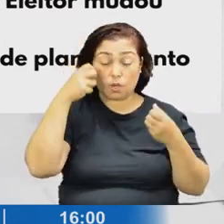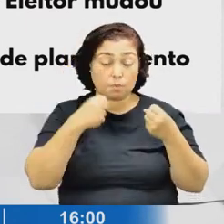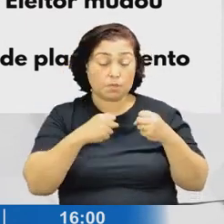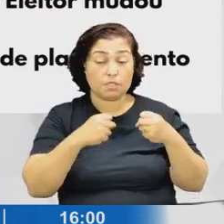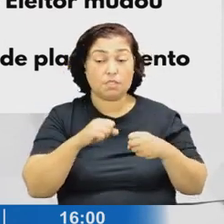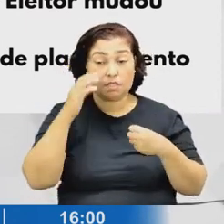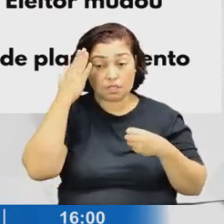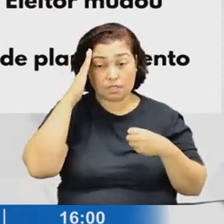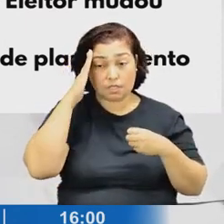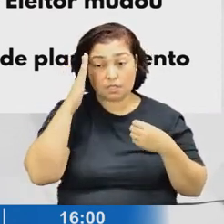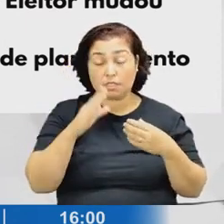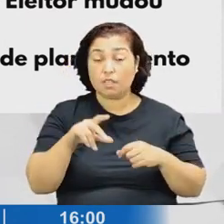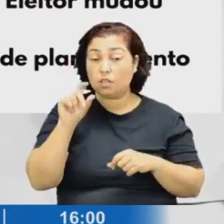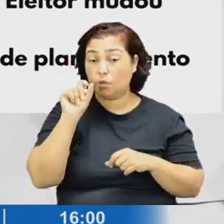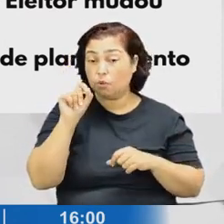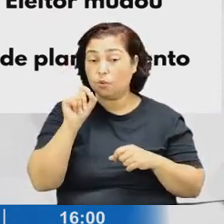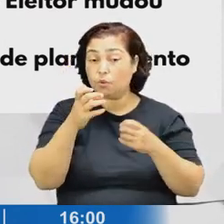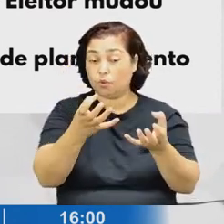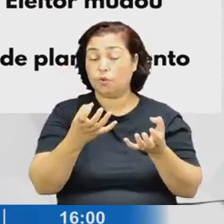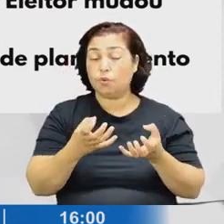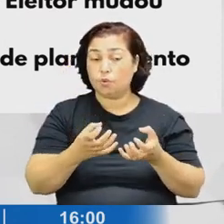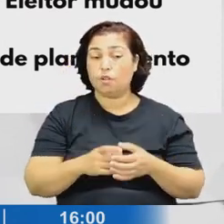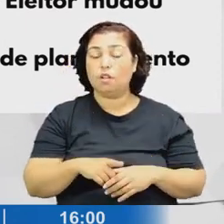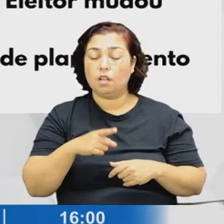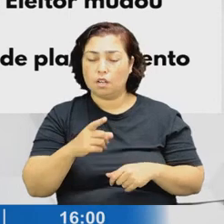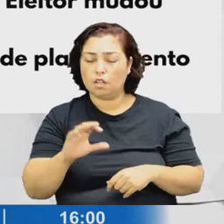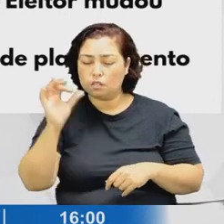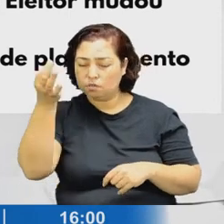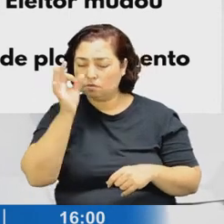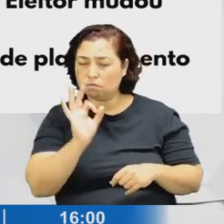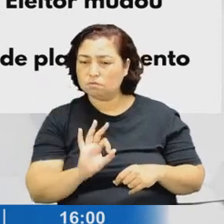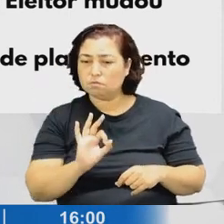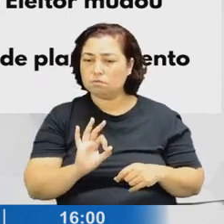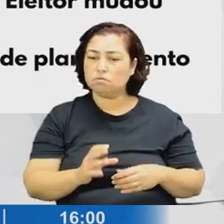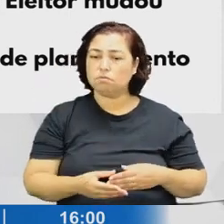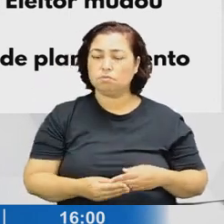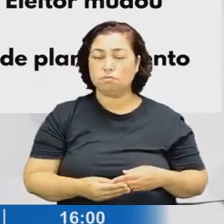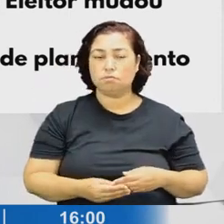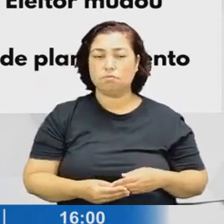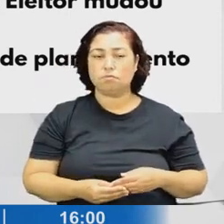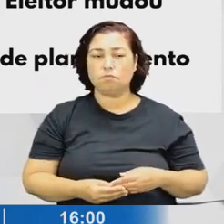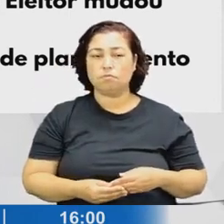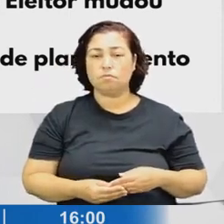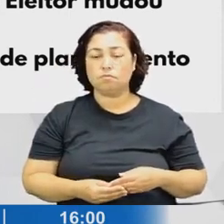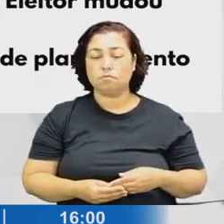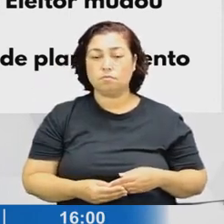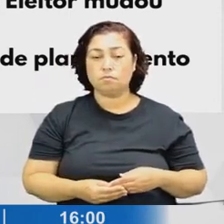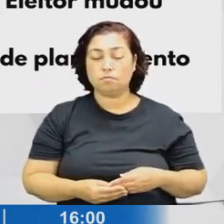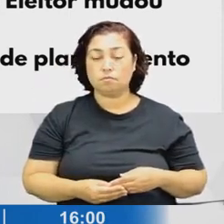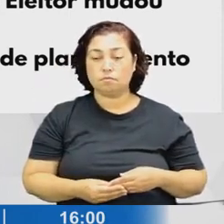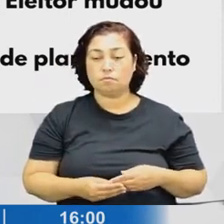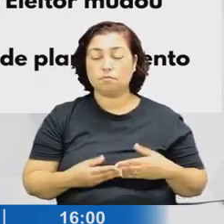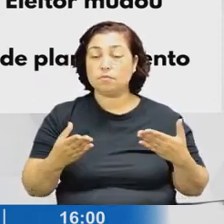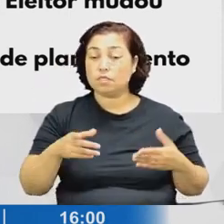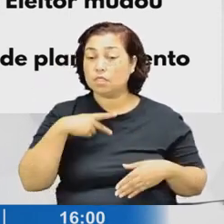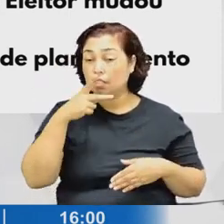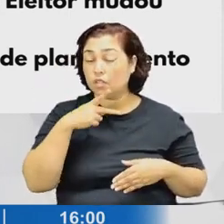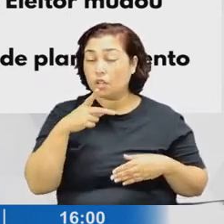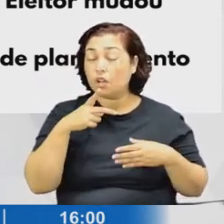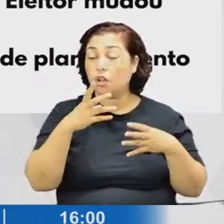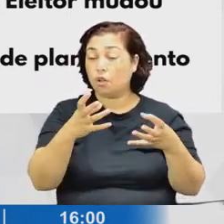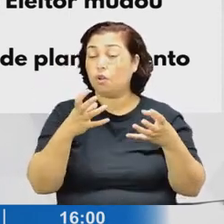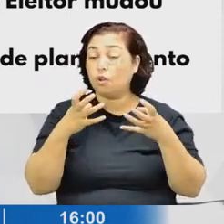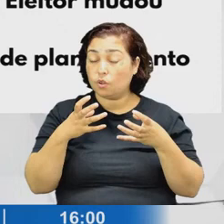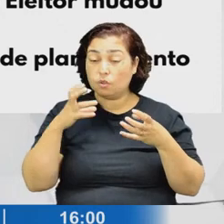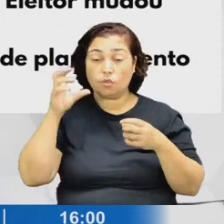entender o público Qual é doido ou desejo que aí você chega lá certeiro chegou certeiro ganha uma moedinha de reputação falou que eles querem